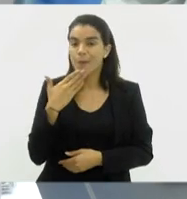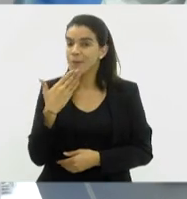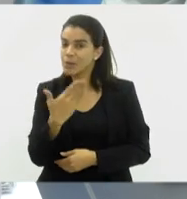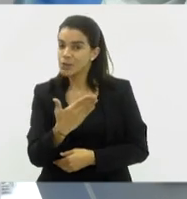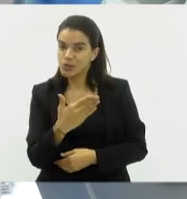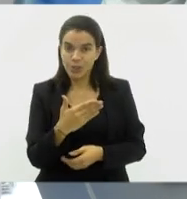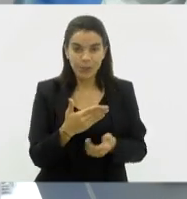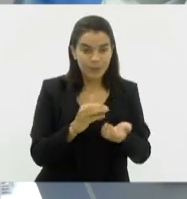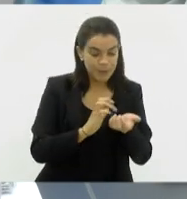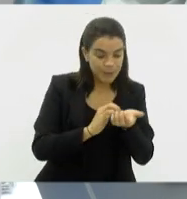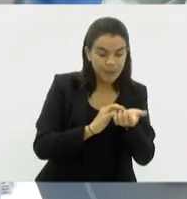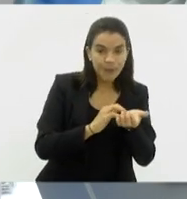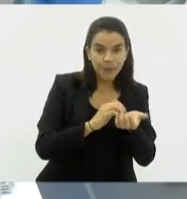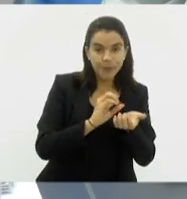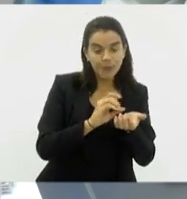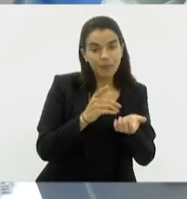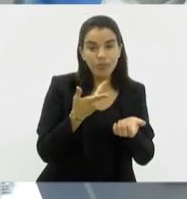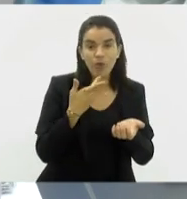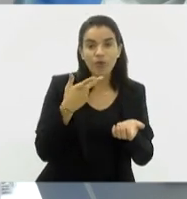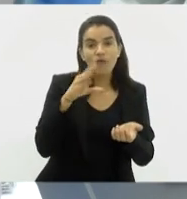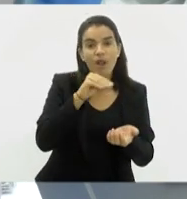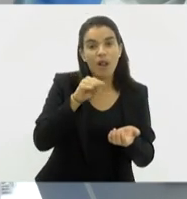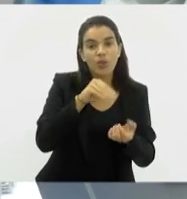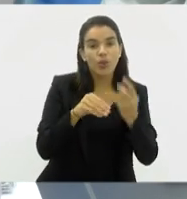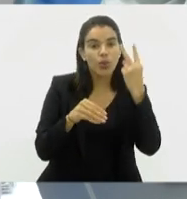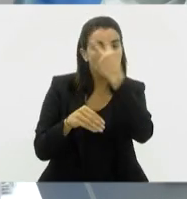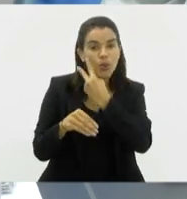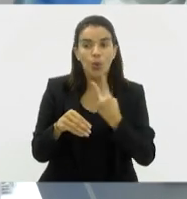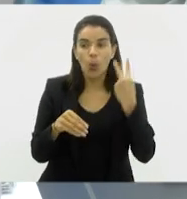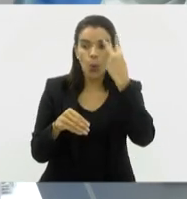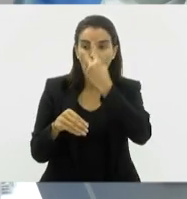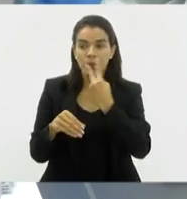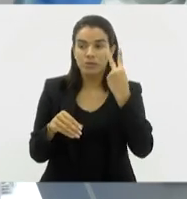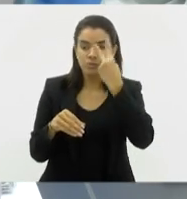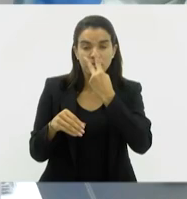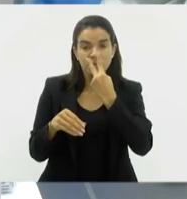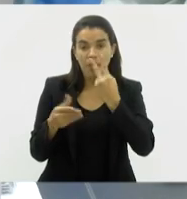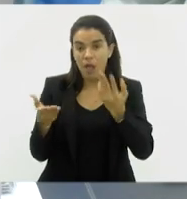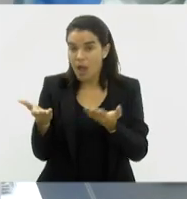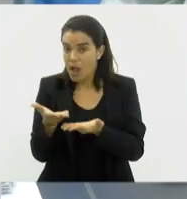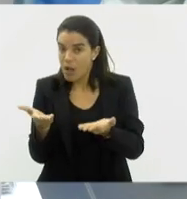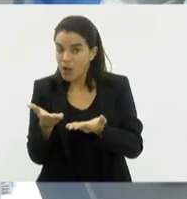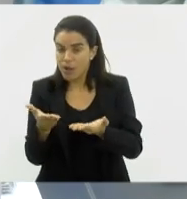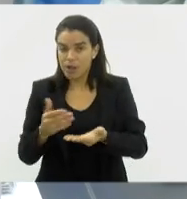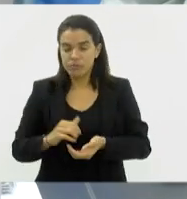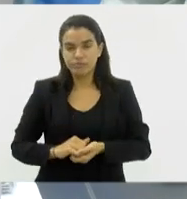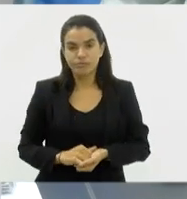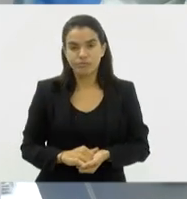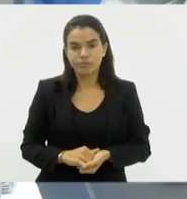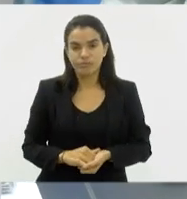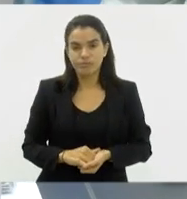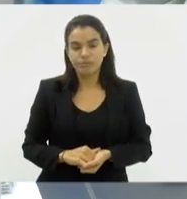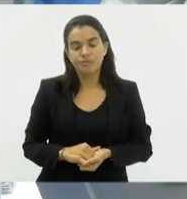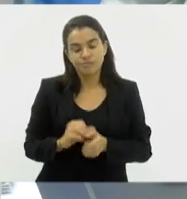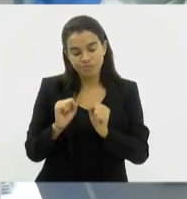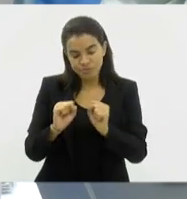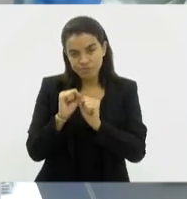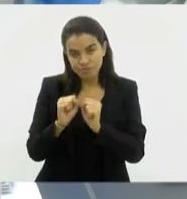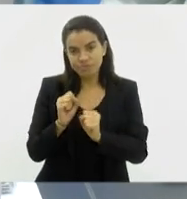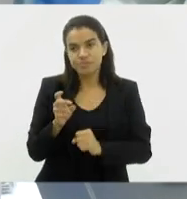para avisar tanto que que eu tô aqui falando há duas horas com a com o negócio aberto e só foi entrar a minha voz agora pode